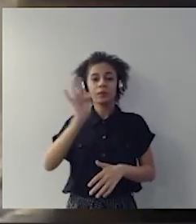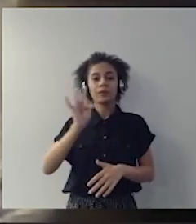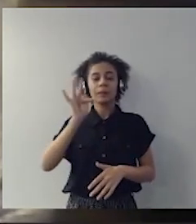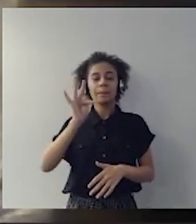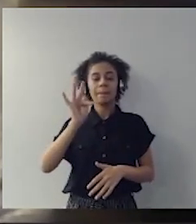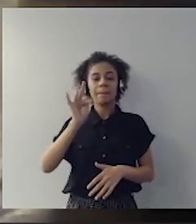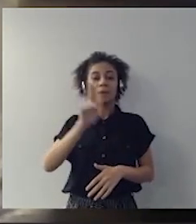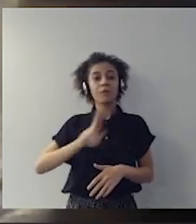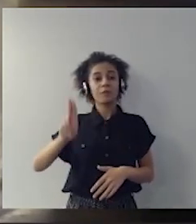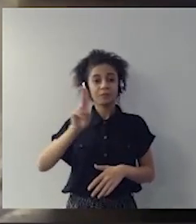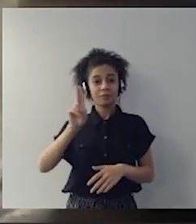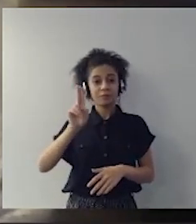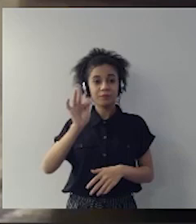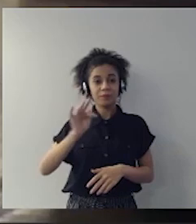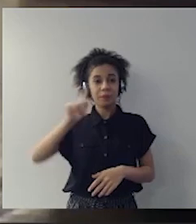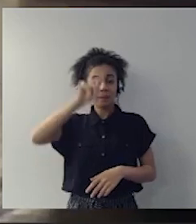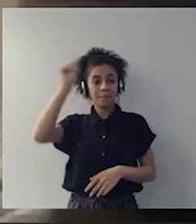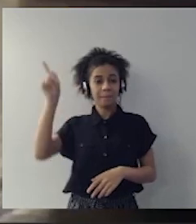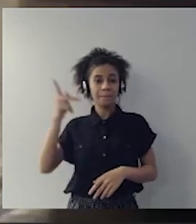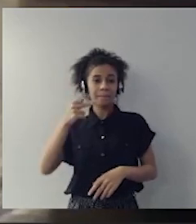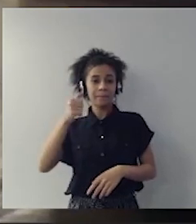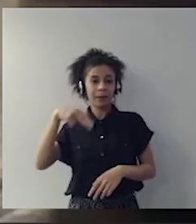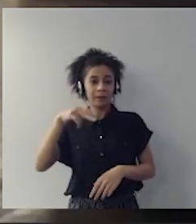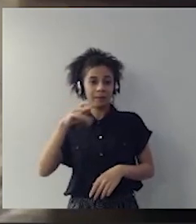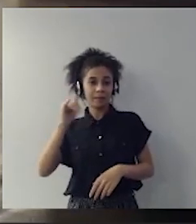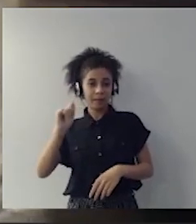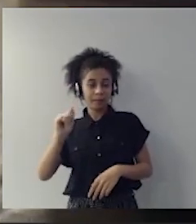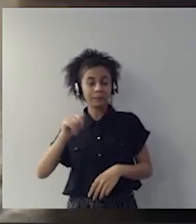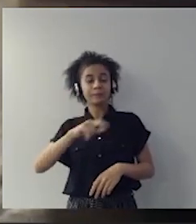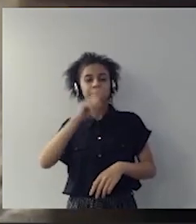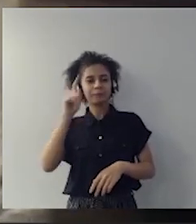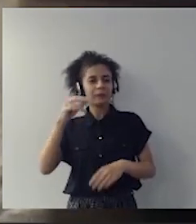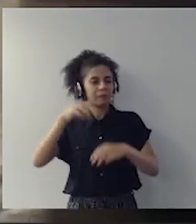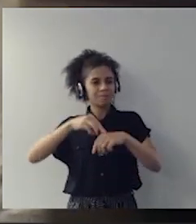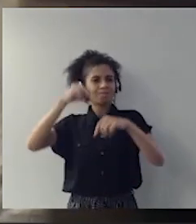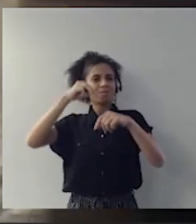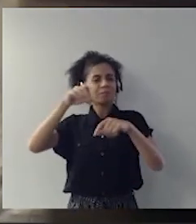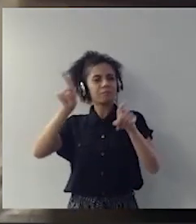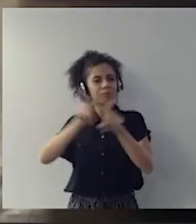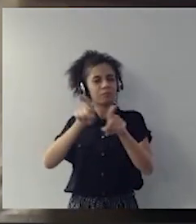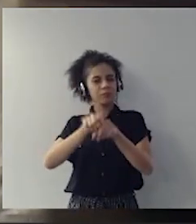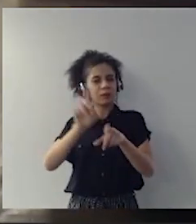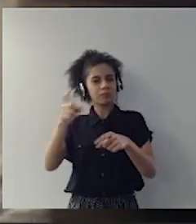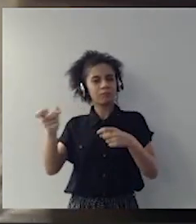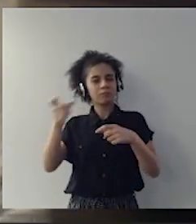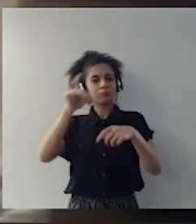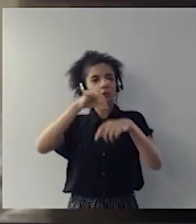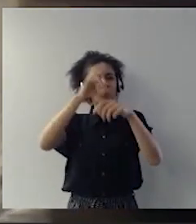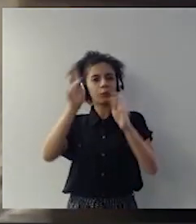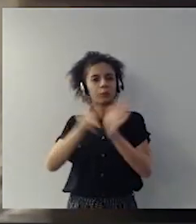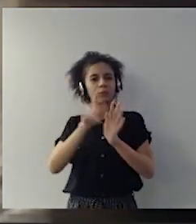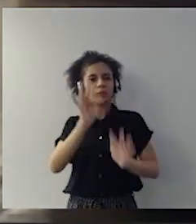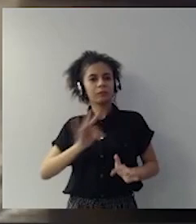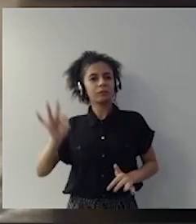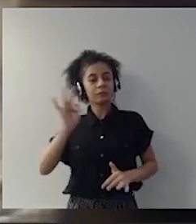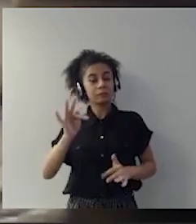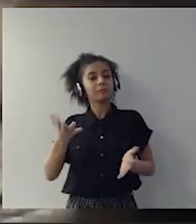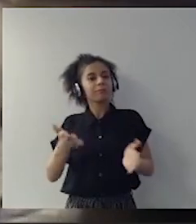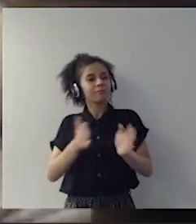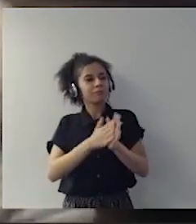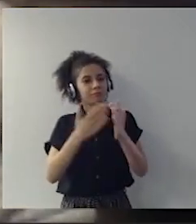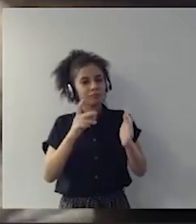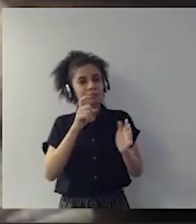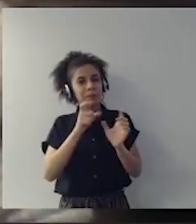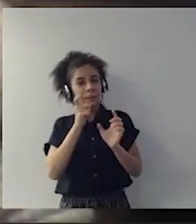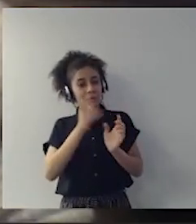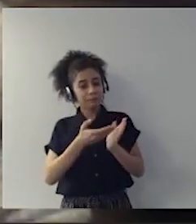Paraná, mestre e doutor em Direito do Estado. Então, professor Egon, com muita felicidade, eu lhe passo a palavra,